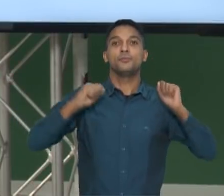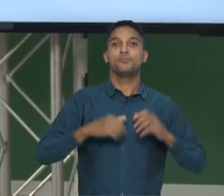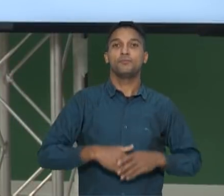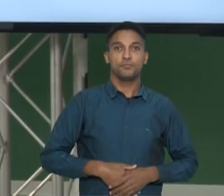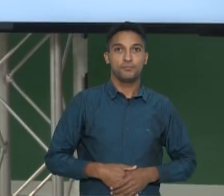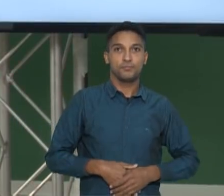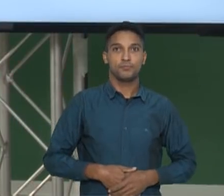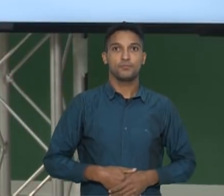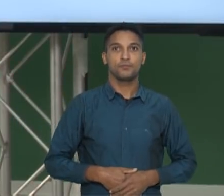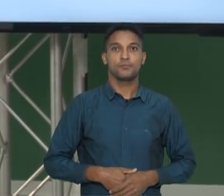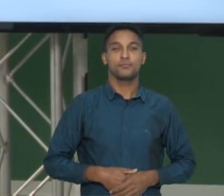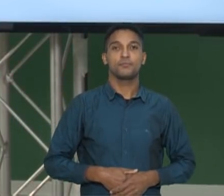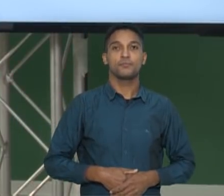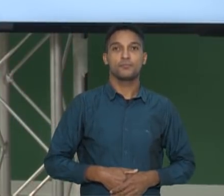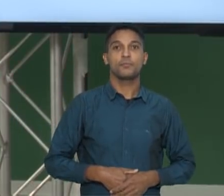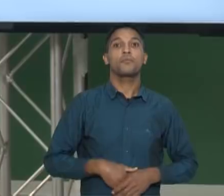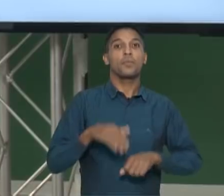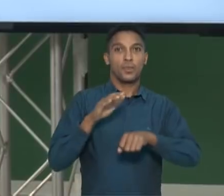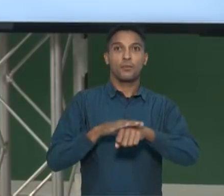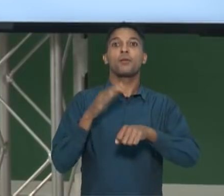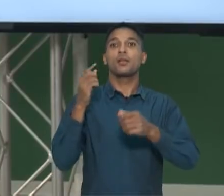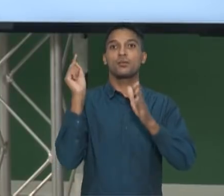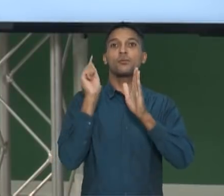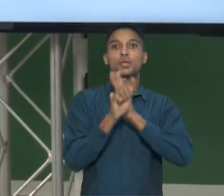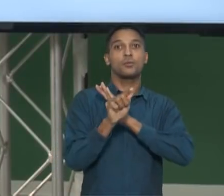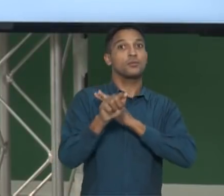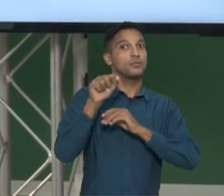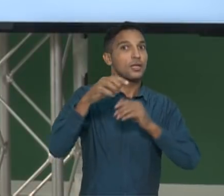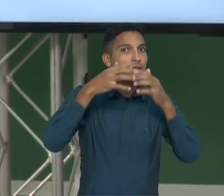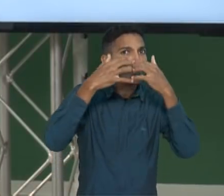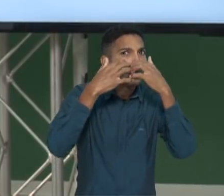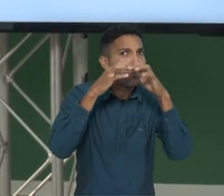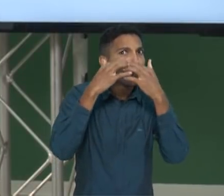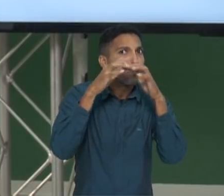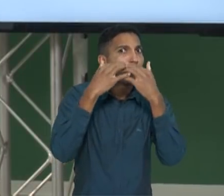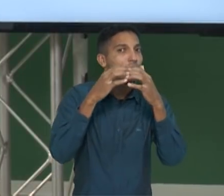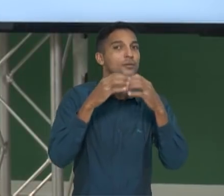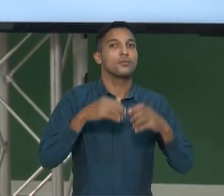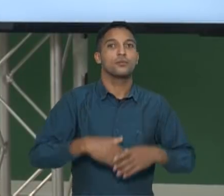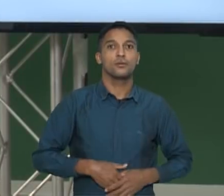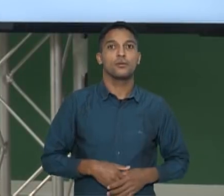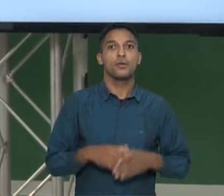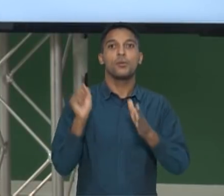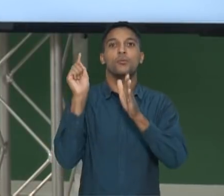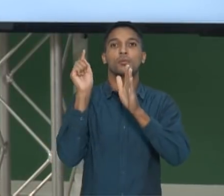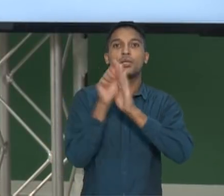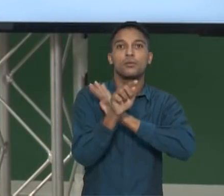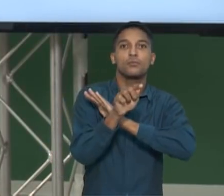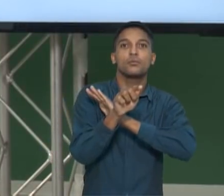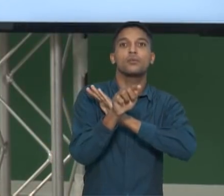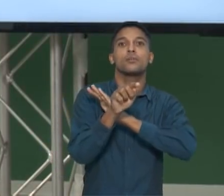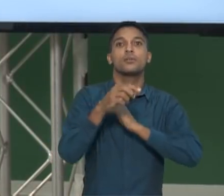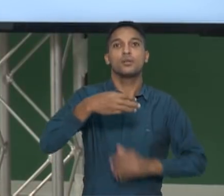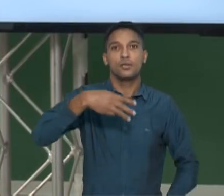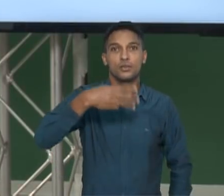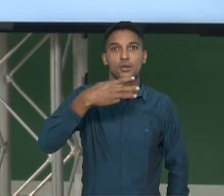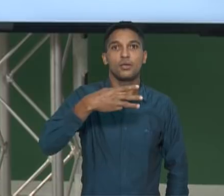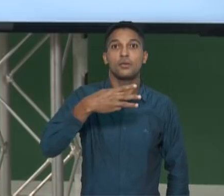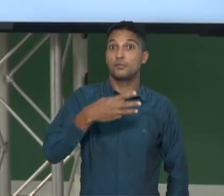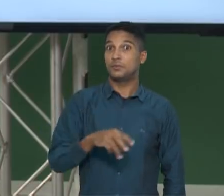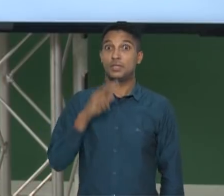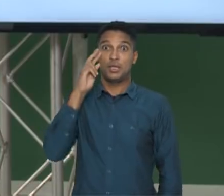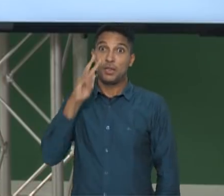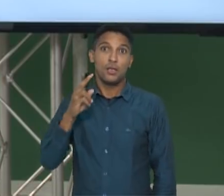acertou. Mais uma questãozinha agora para a gente pensar, tá? Então, na questão 3, eu vou pedir para vocês reler o início do